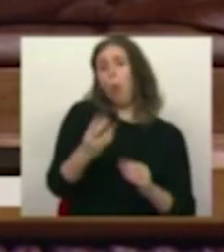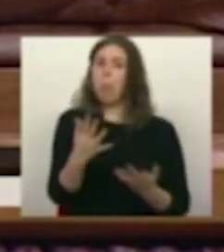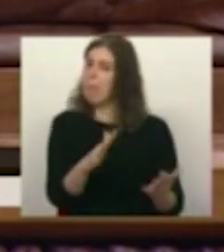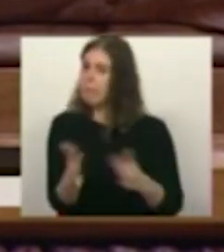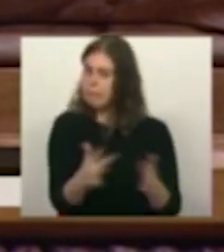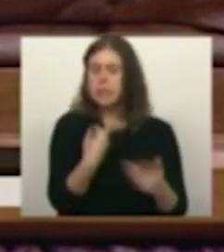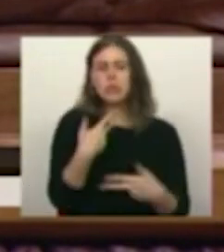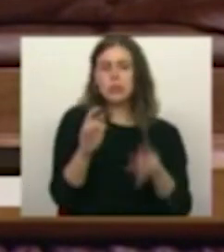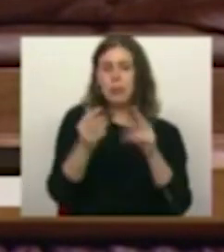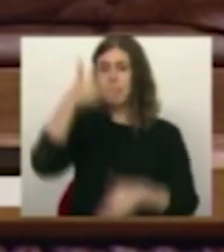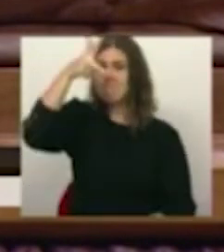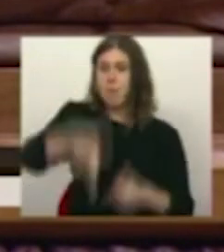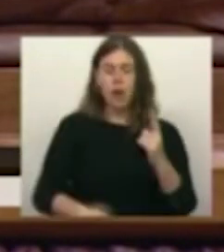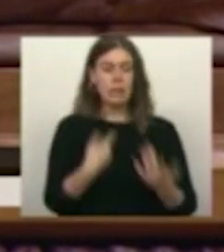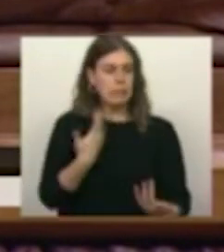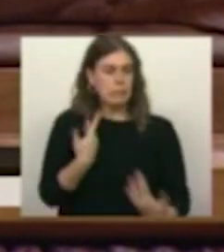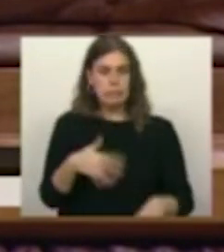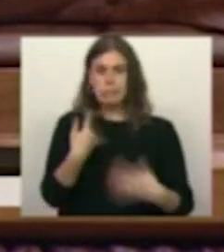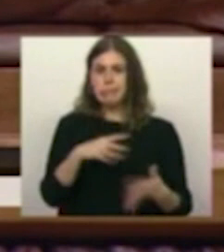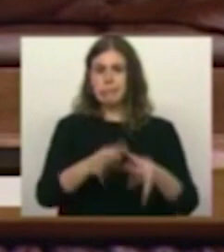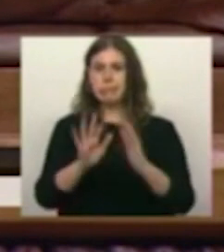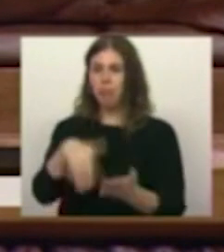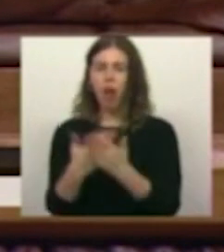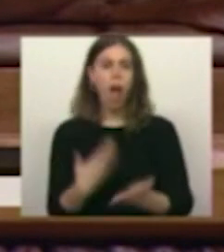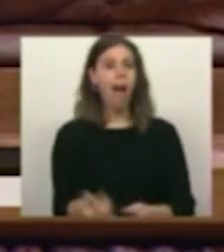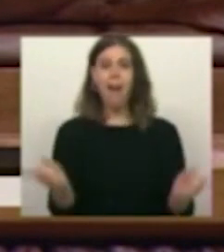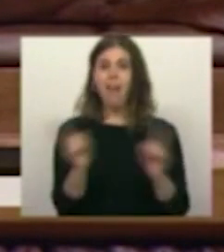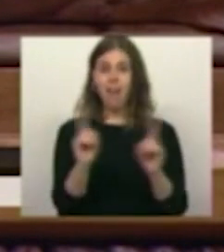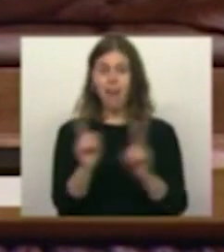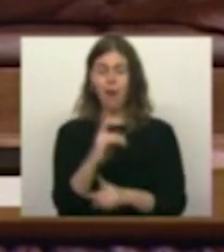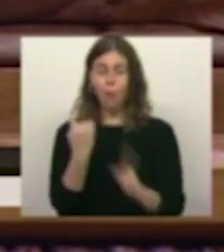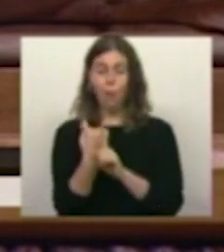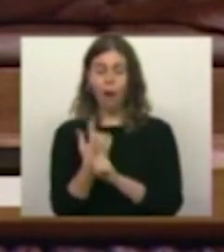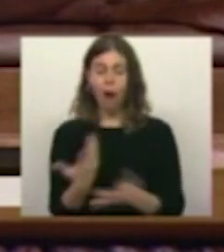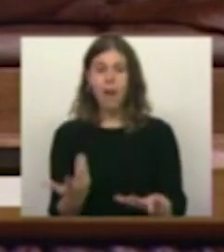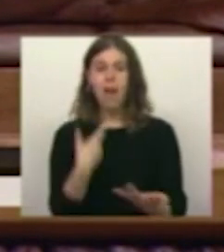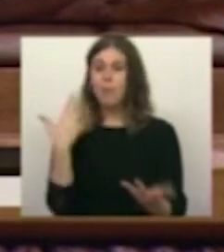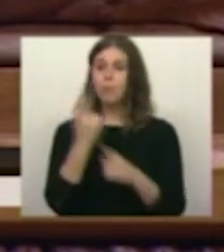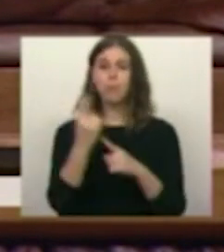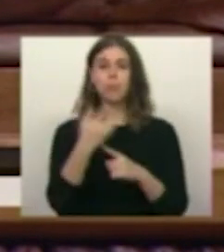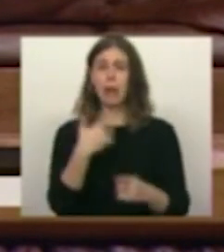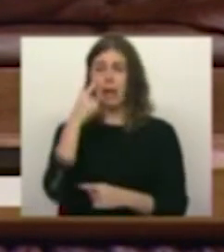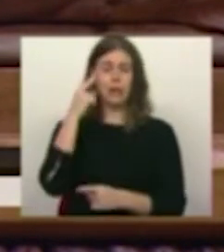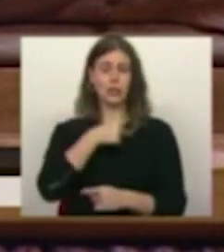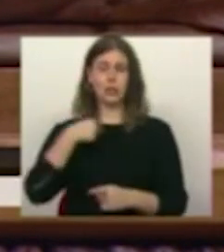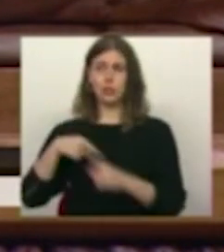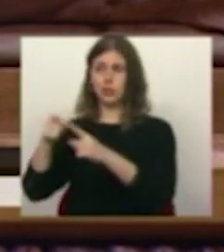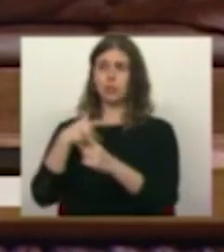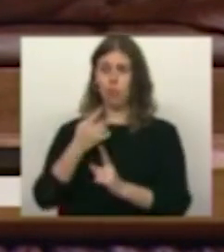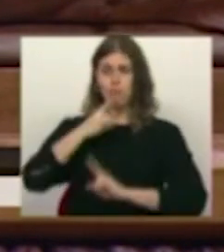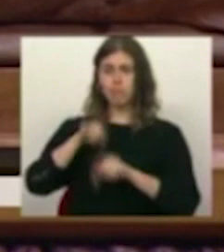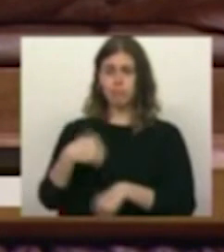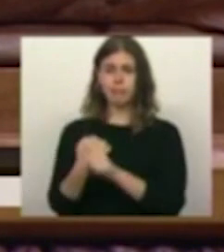Não se esperam quebras significativas nas cadeias de fornecimento de componentes, até porque a China está já a